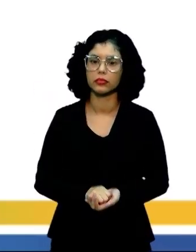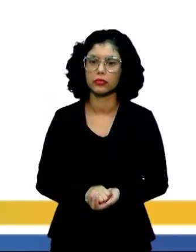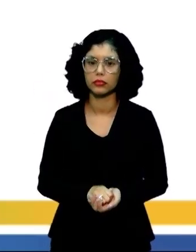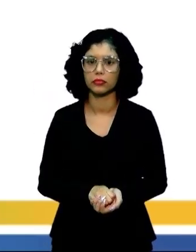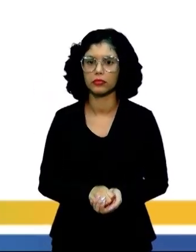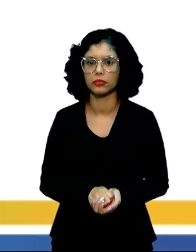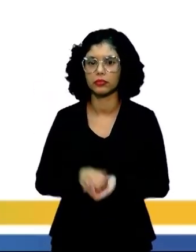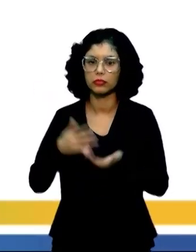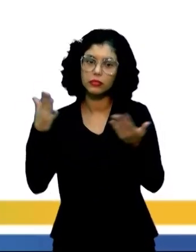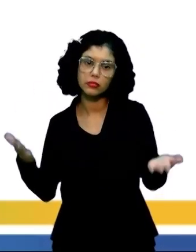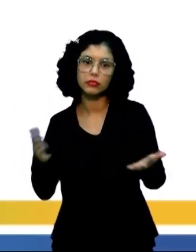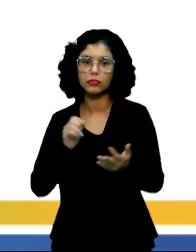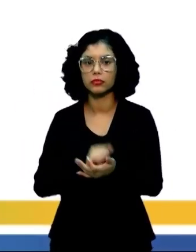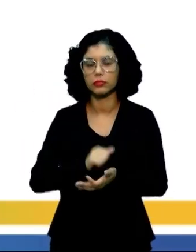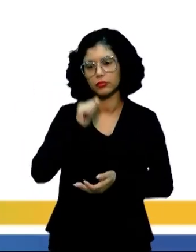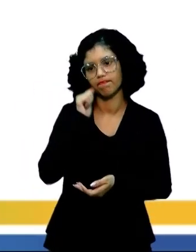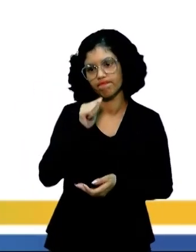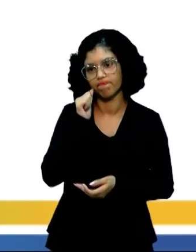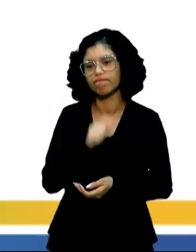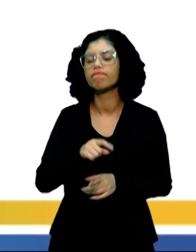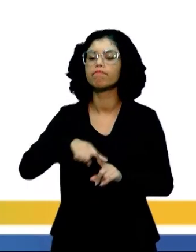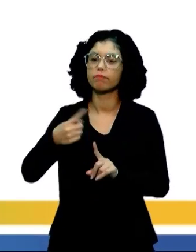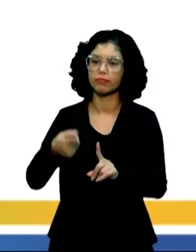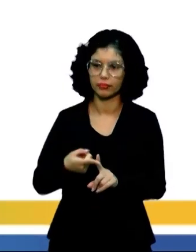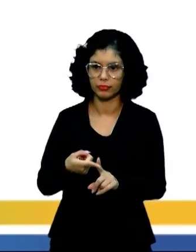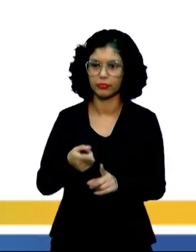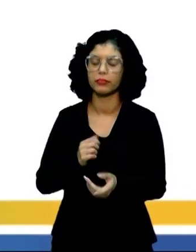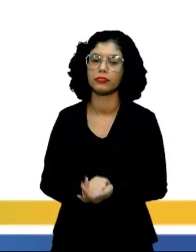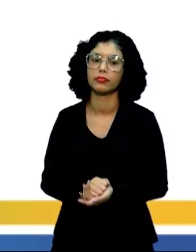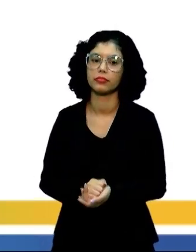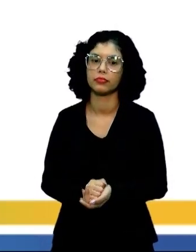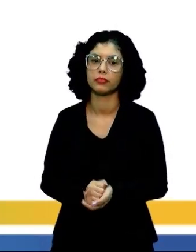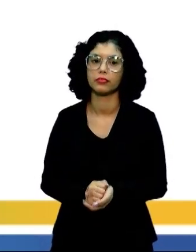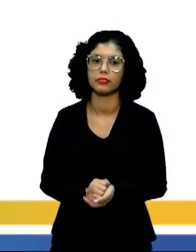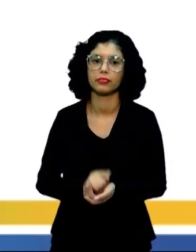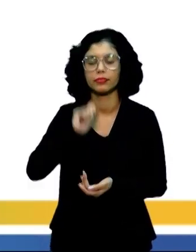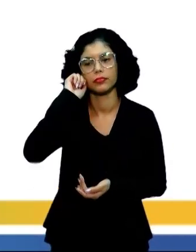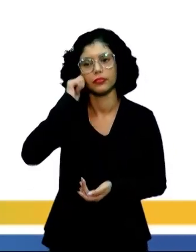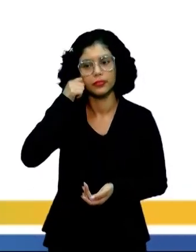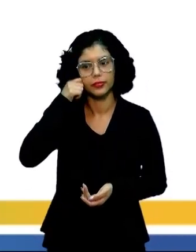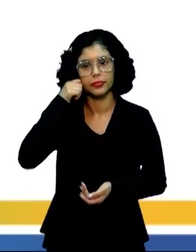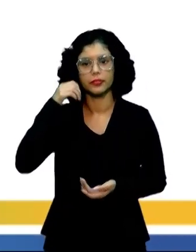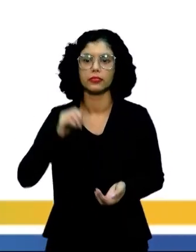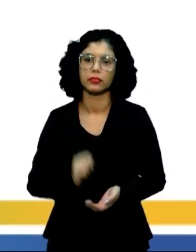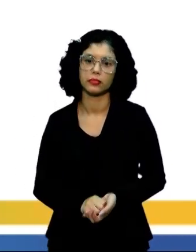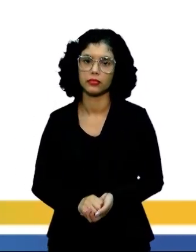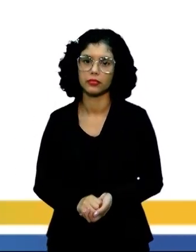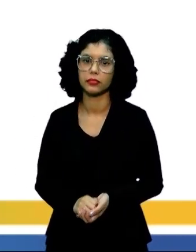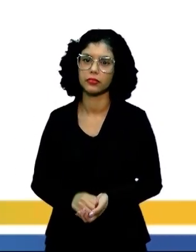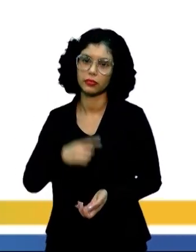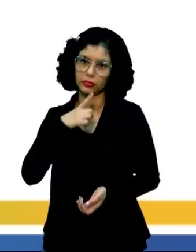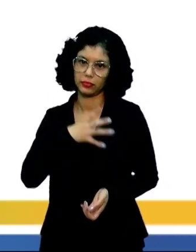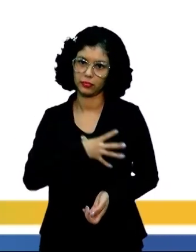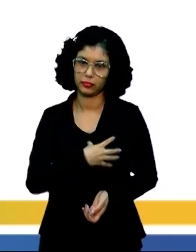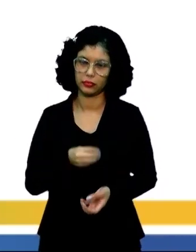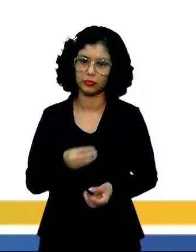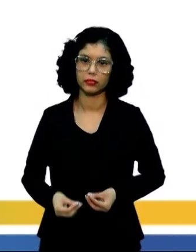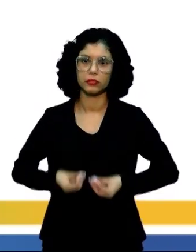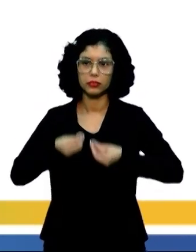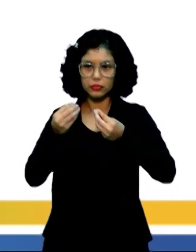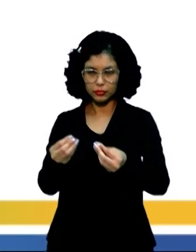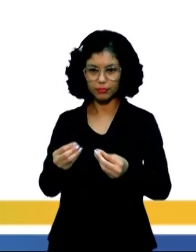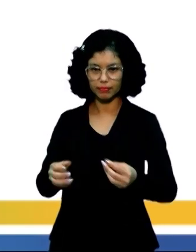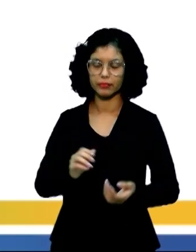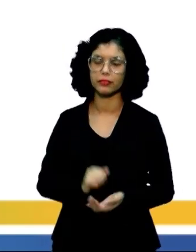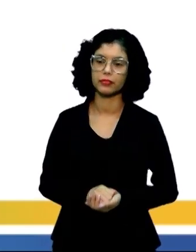dizer, poxa, a mulher está grávida, mas pensemos, ela é negra e ele tem o filho para entregar para